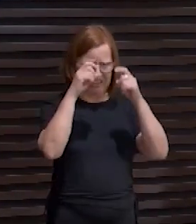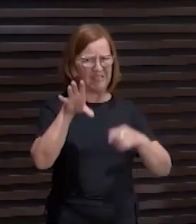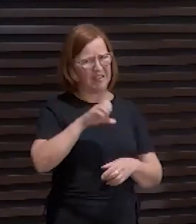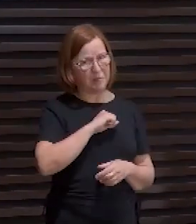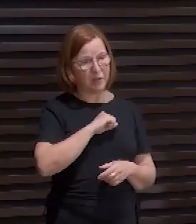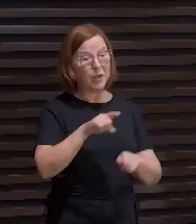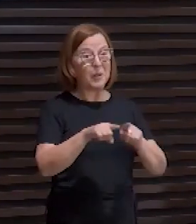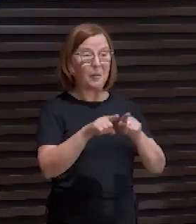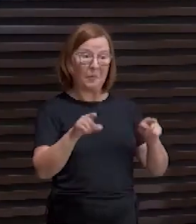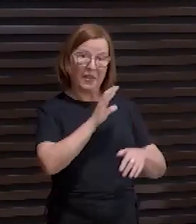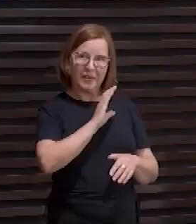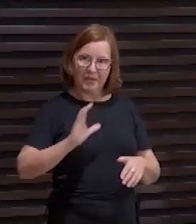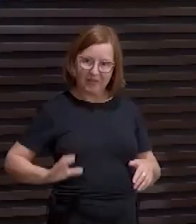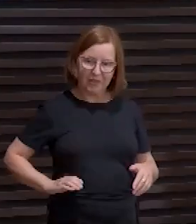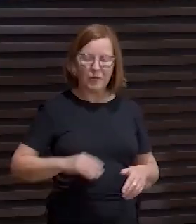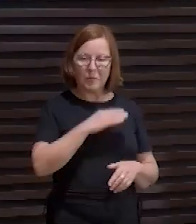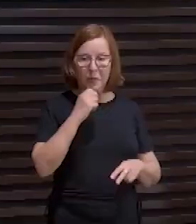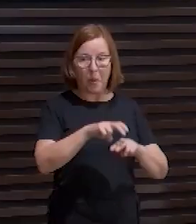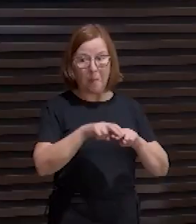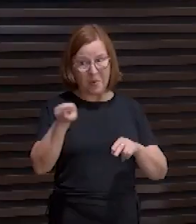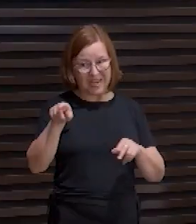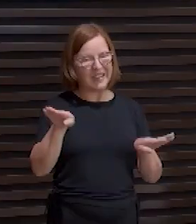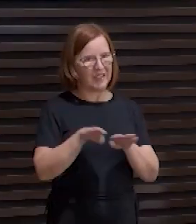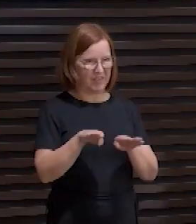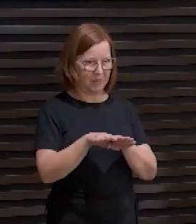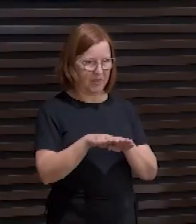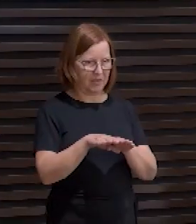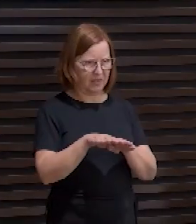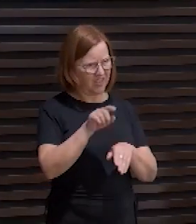Você é melhor que Cristo para não perdoar?